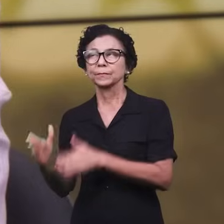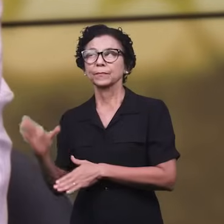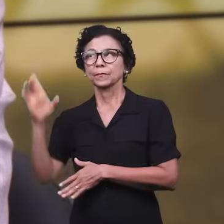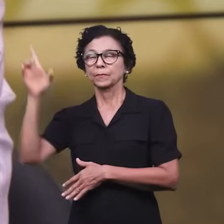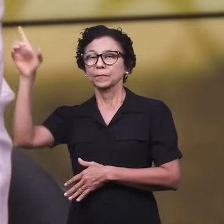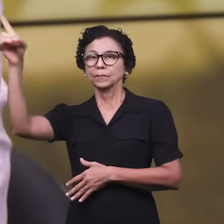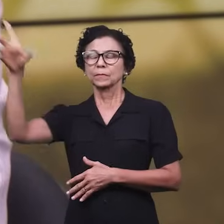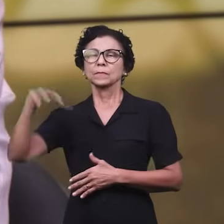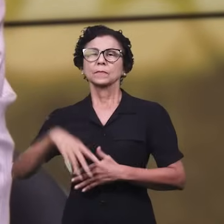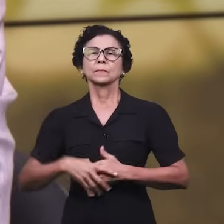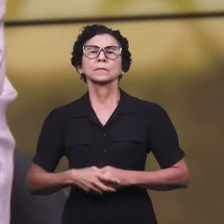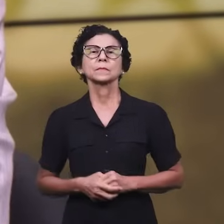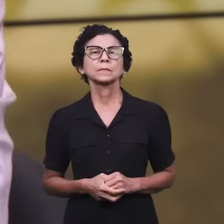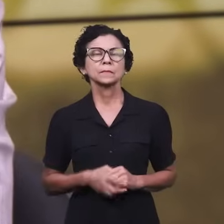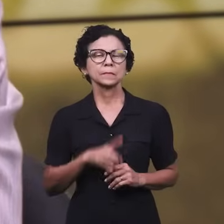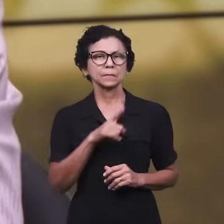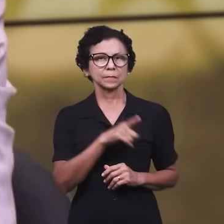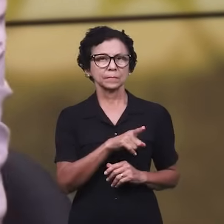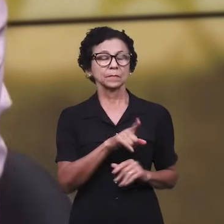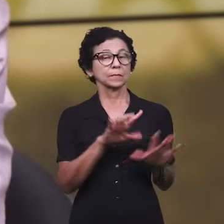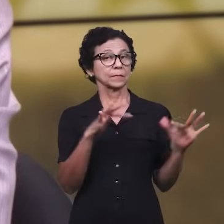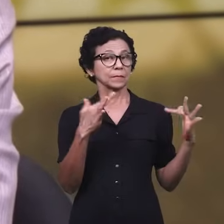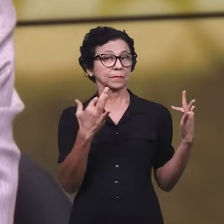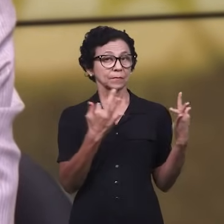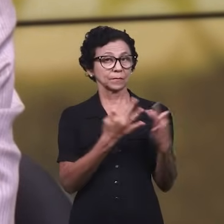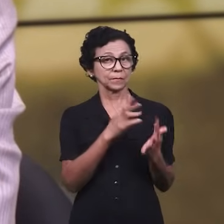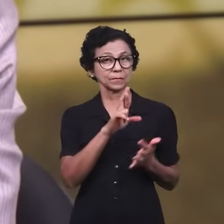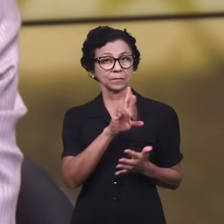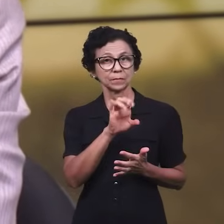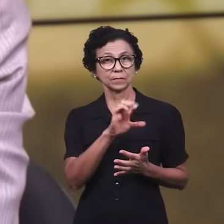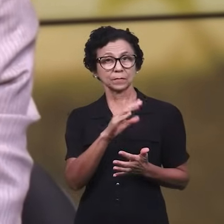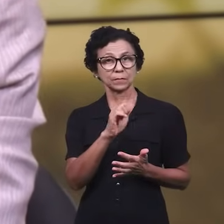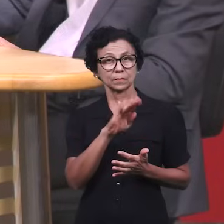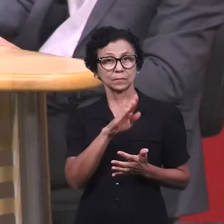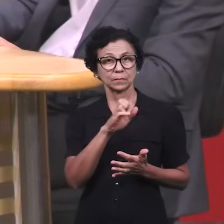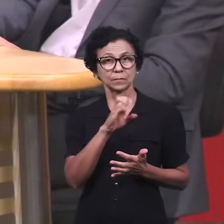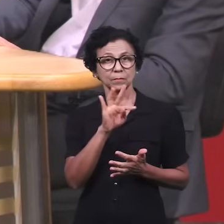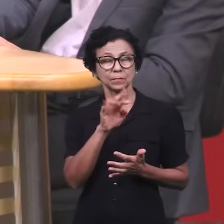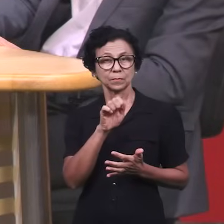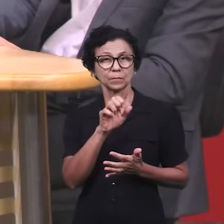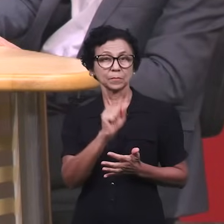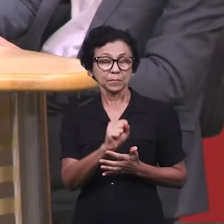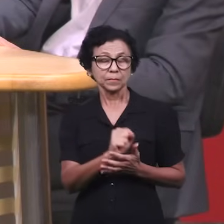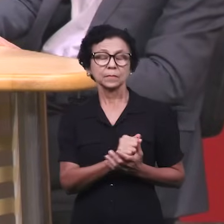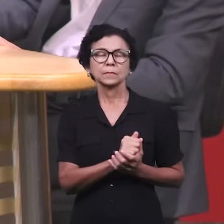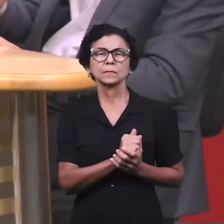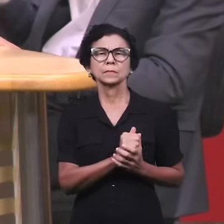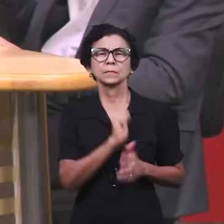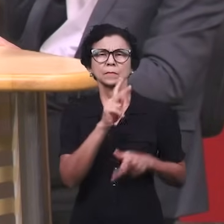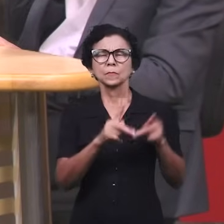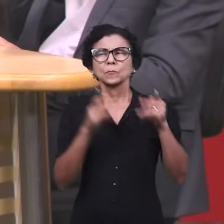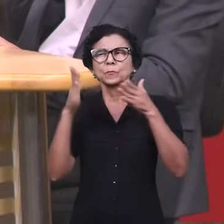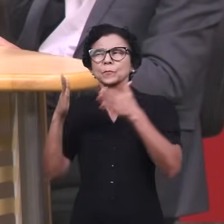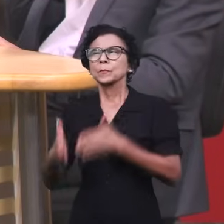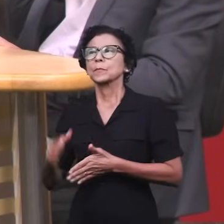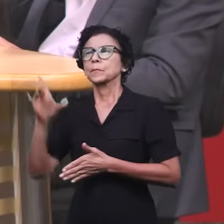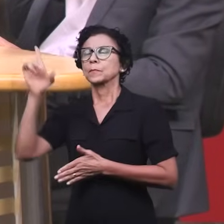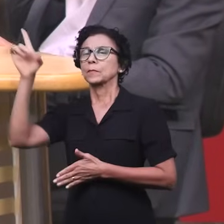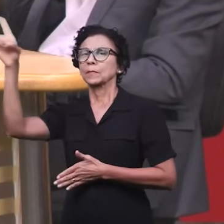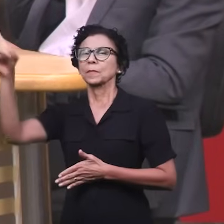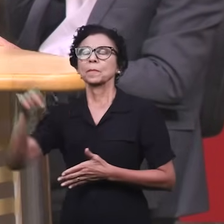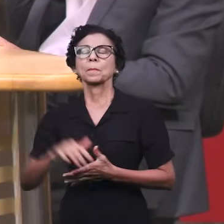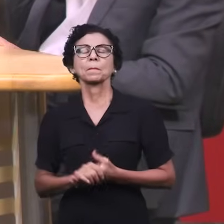Família da transmissão de Uma Família da fidelidade na presença do Senhor e o pastor Wallace Rosset vai ler um texto